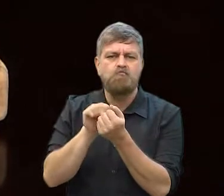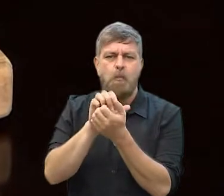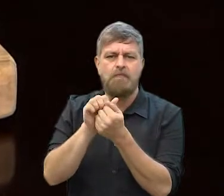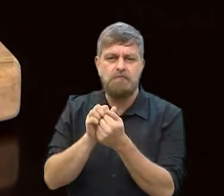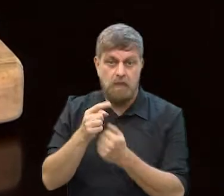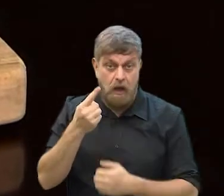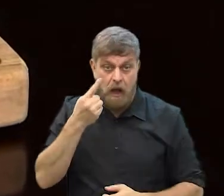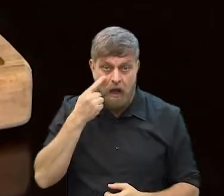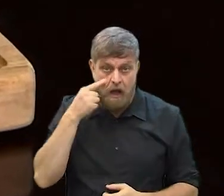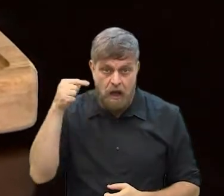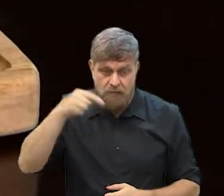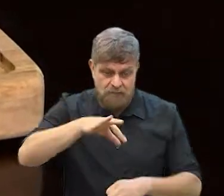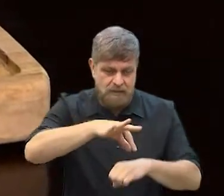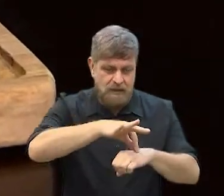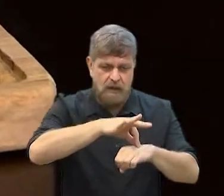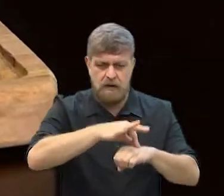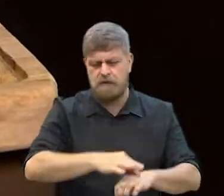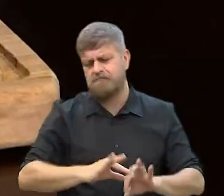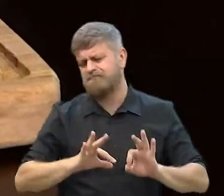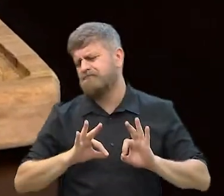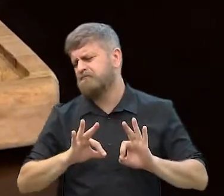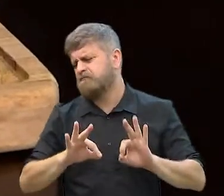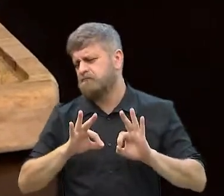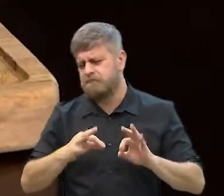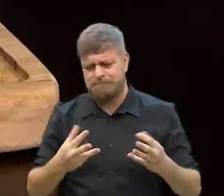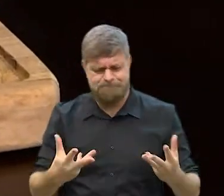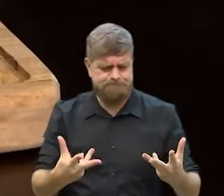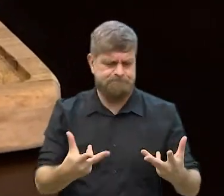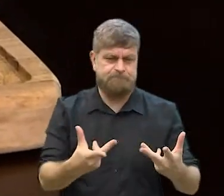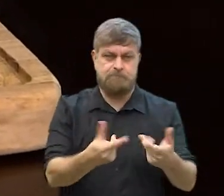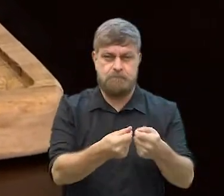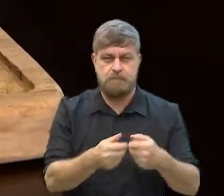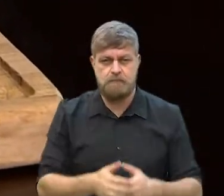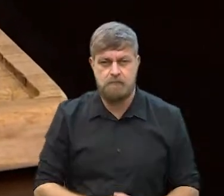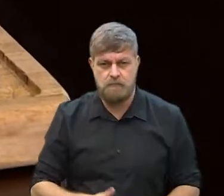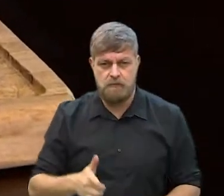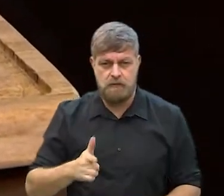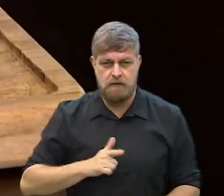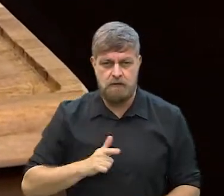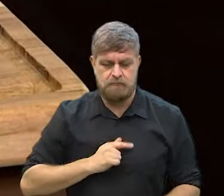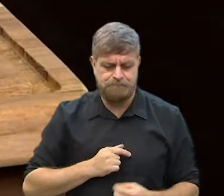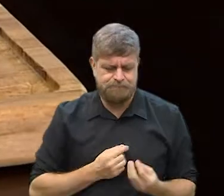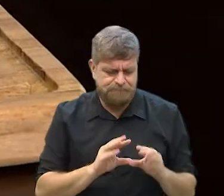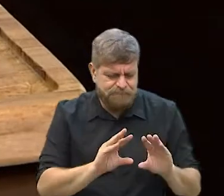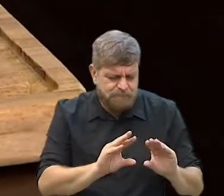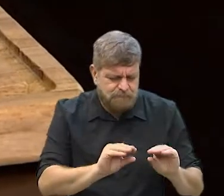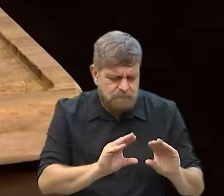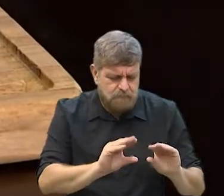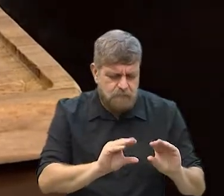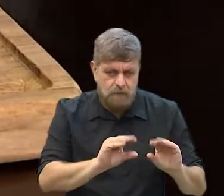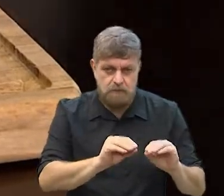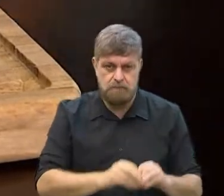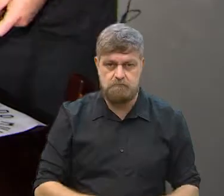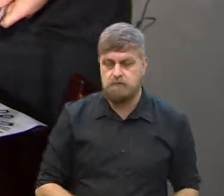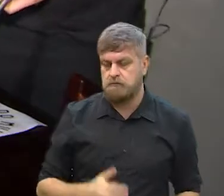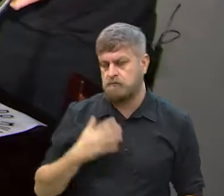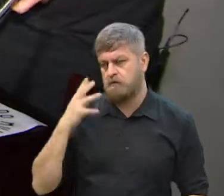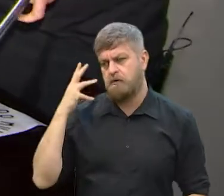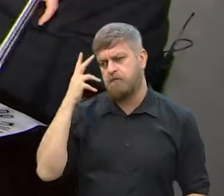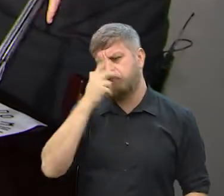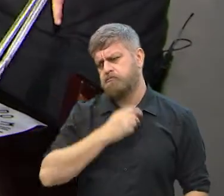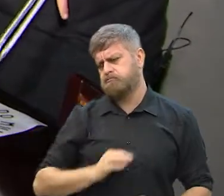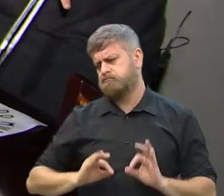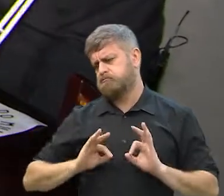carne ficou ao ponto. É uma carne de extrema maciez. Tá lindo.